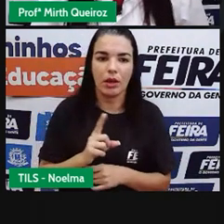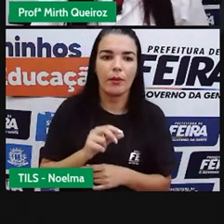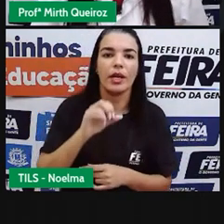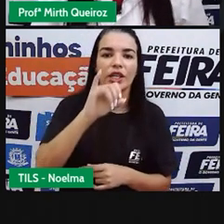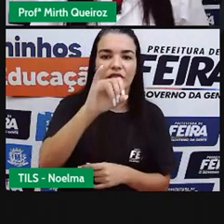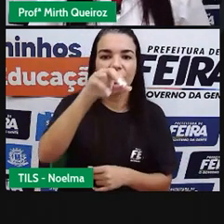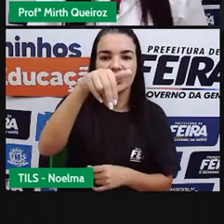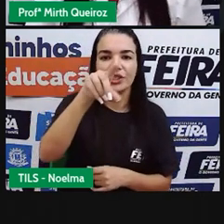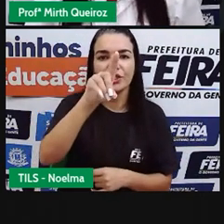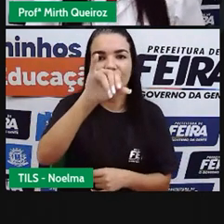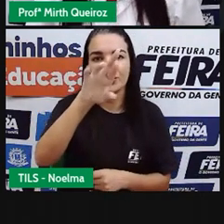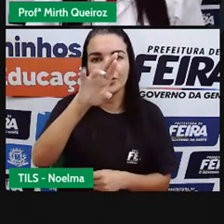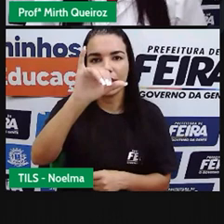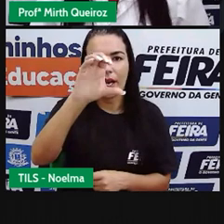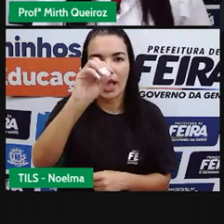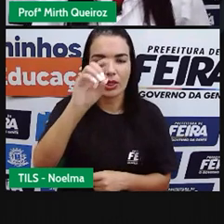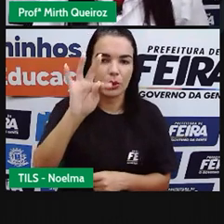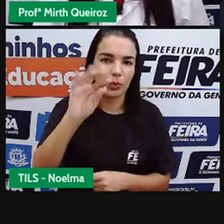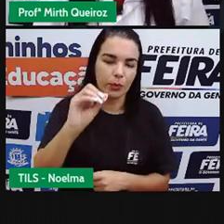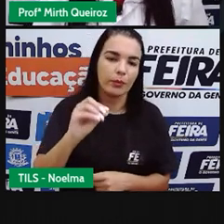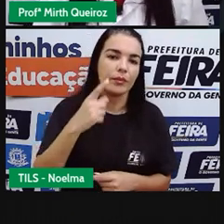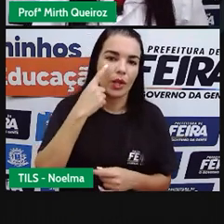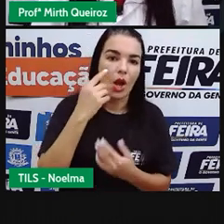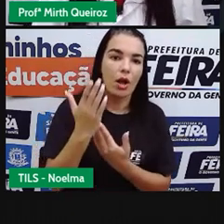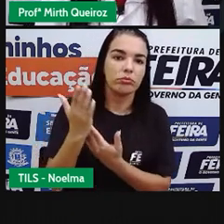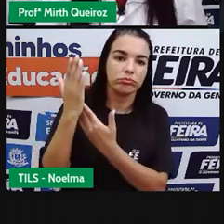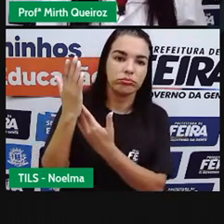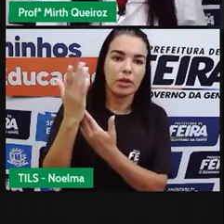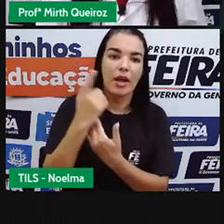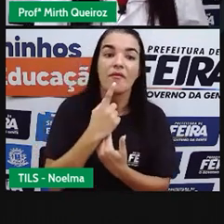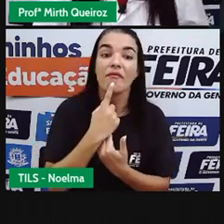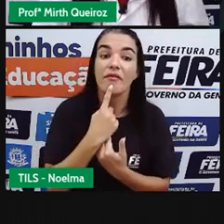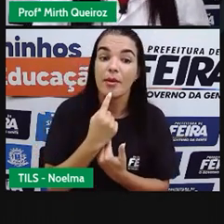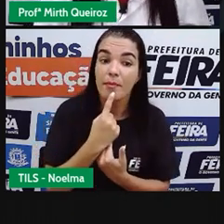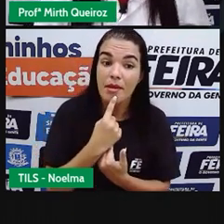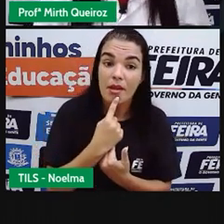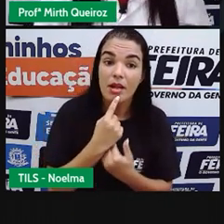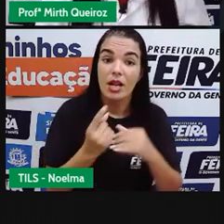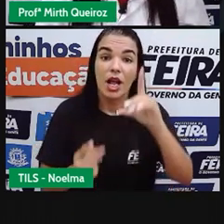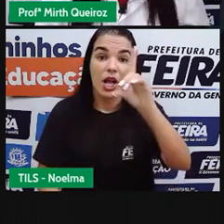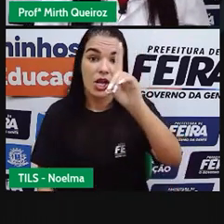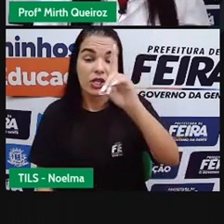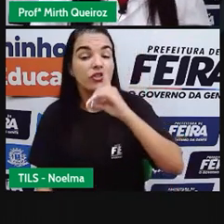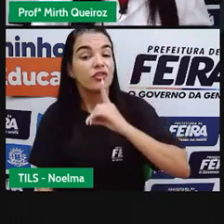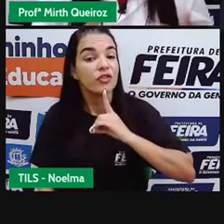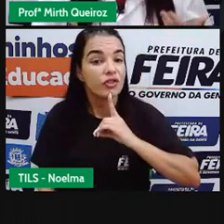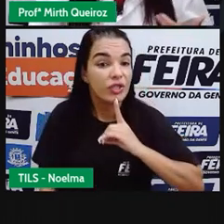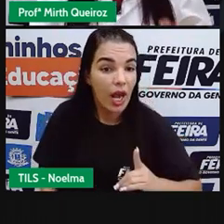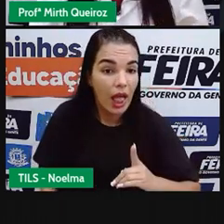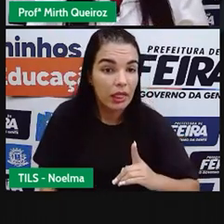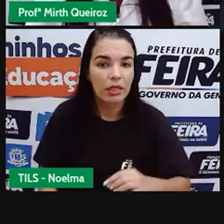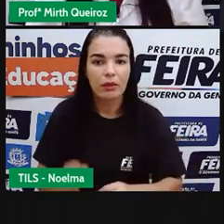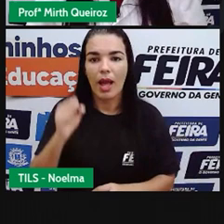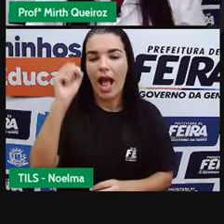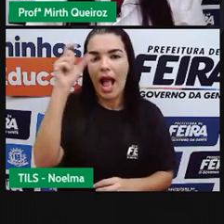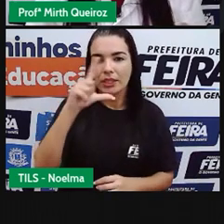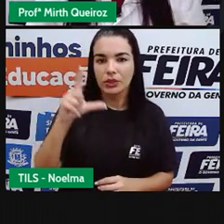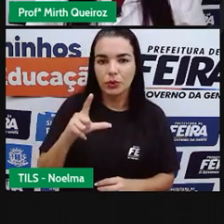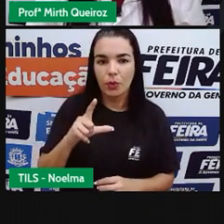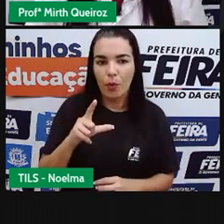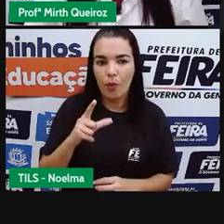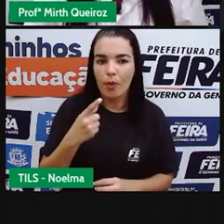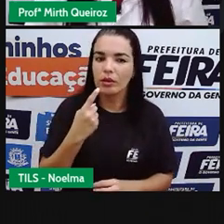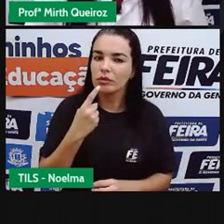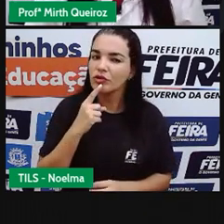aqui discurso direto e discurso indireto. No discurso direto, o discurso direto pertence aos personagens, porque são as próprias